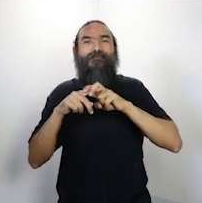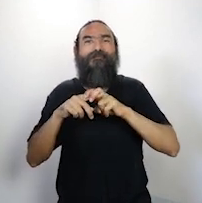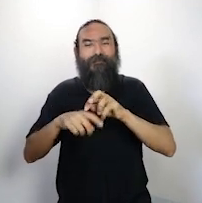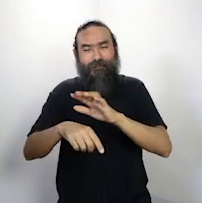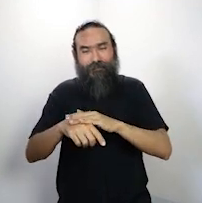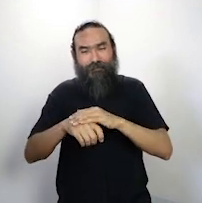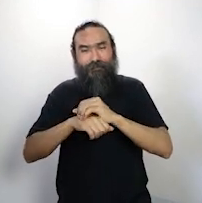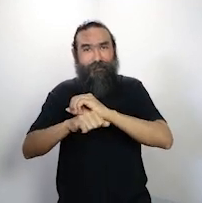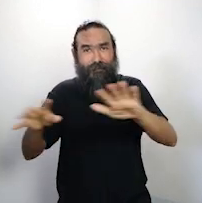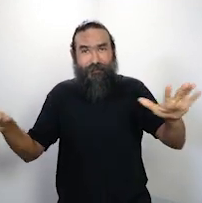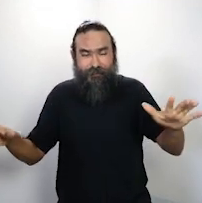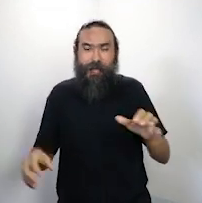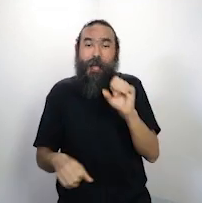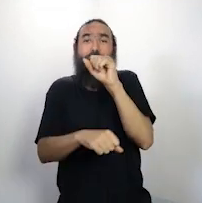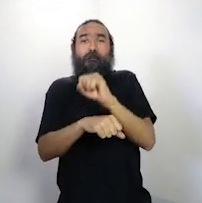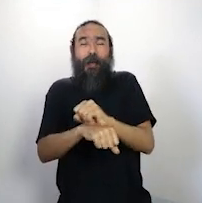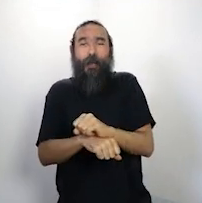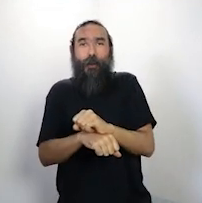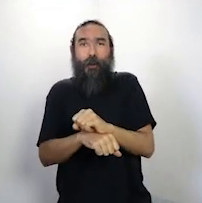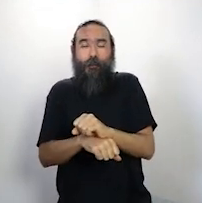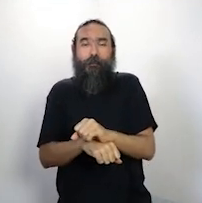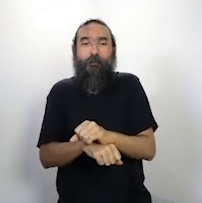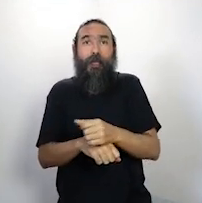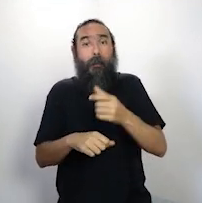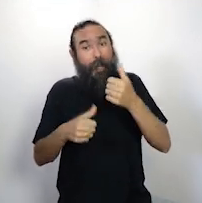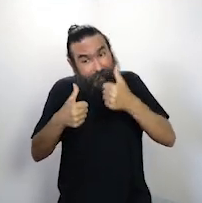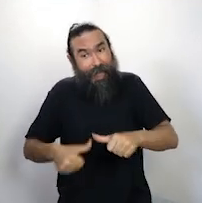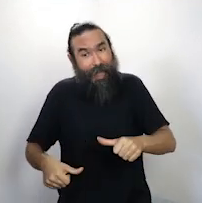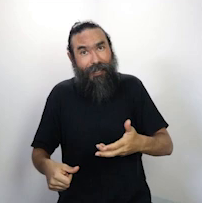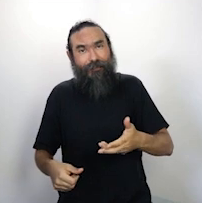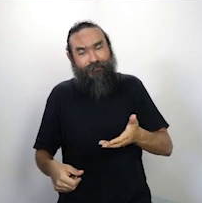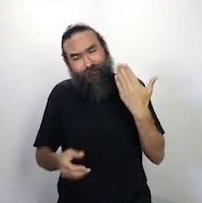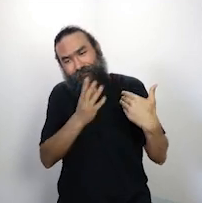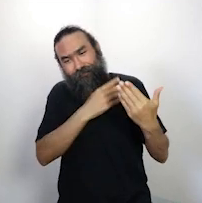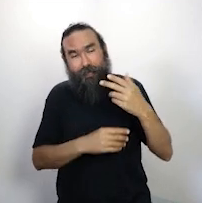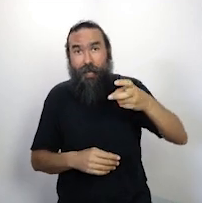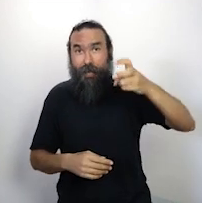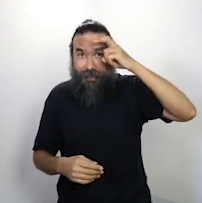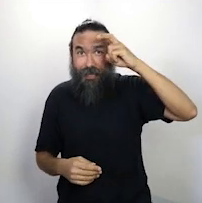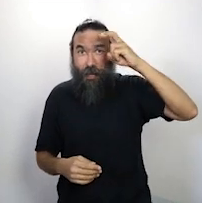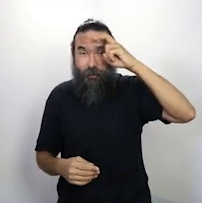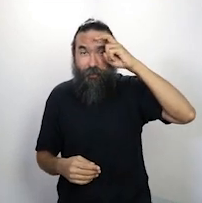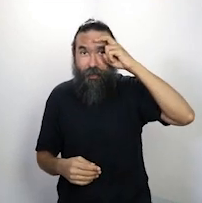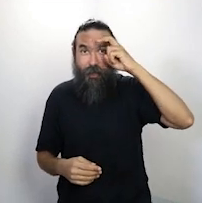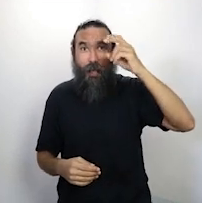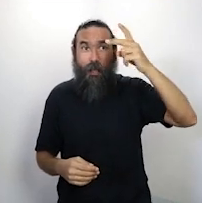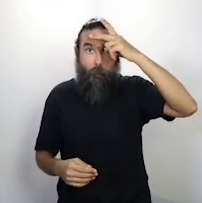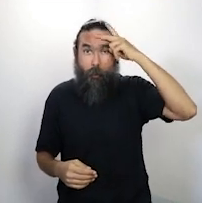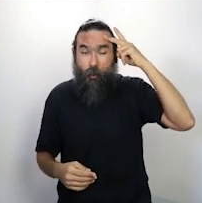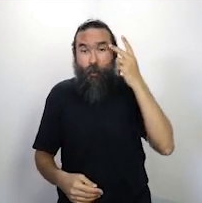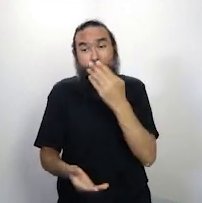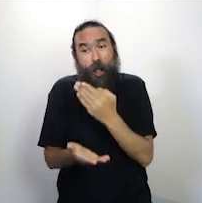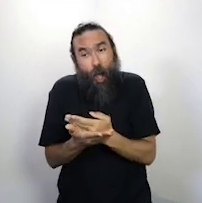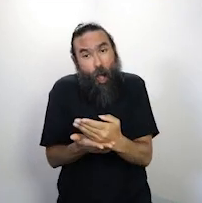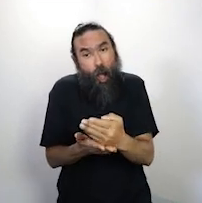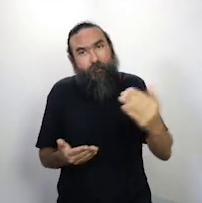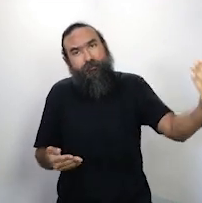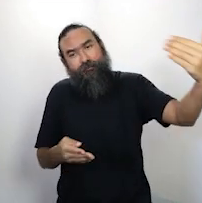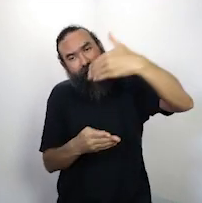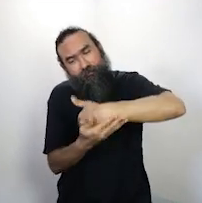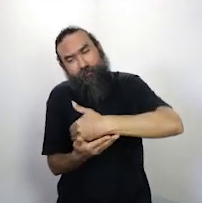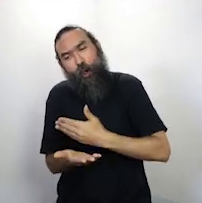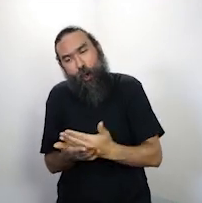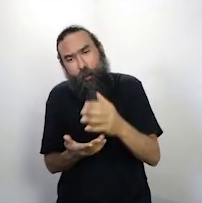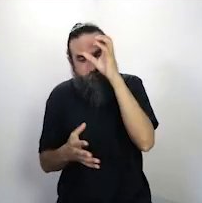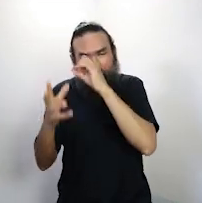toda quinta-feira, oficina para iniciantes. E também a gente tem uma vez por mês rodas de conversa, para a gente poder estar entre